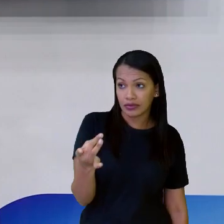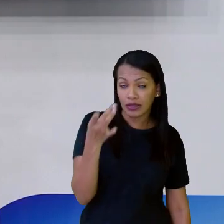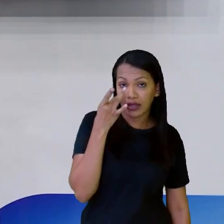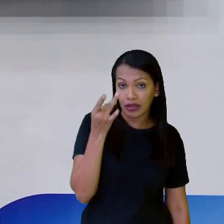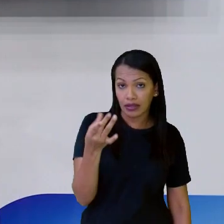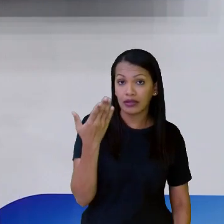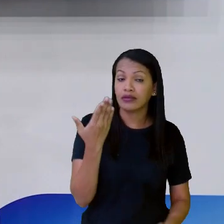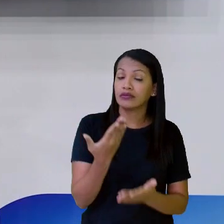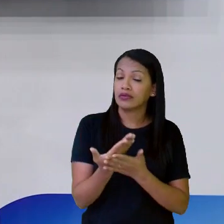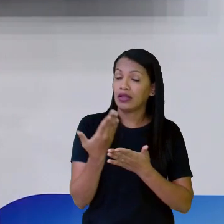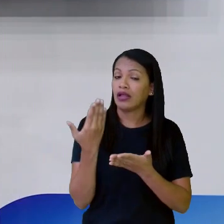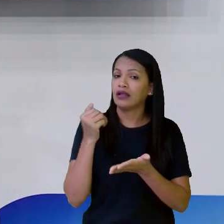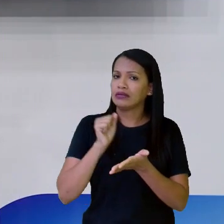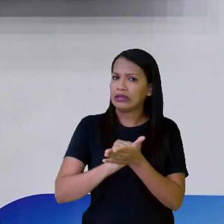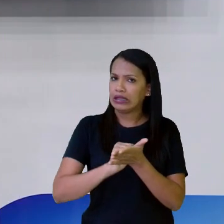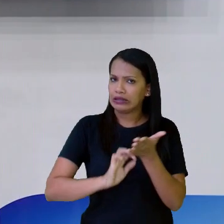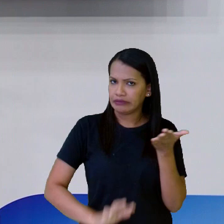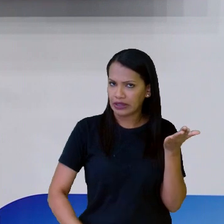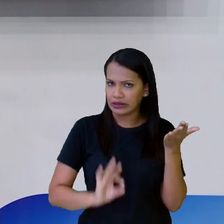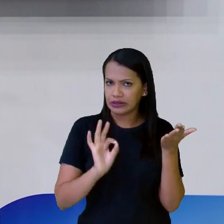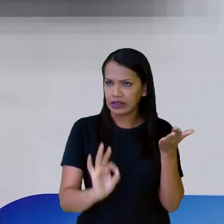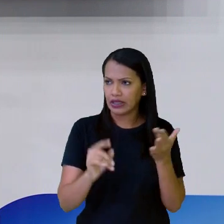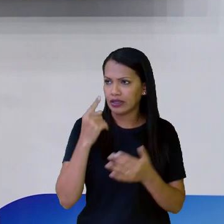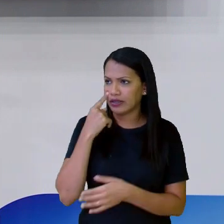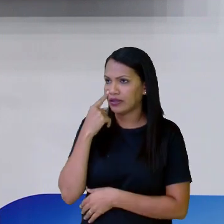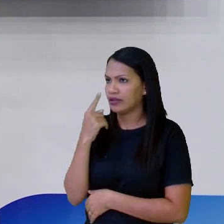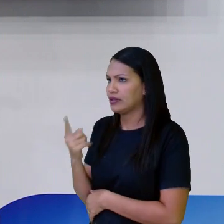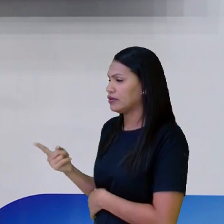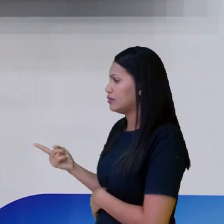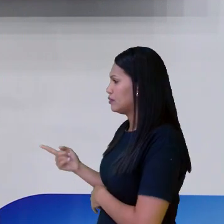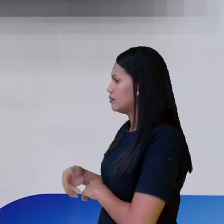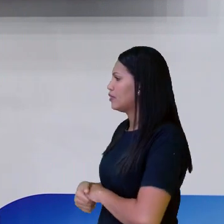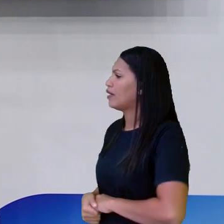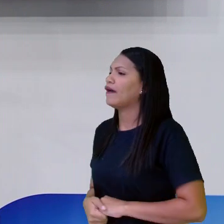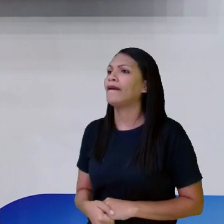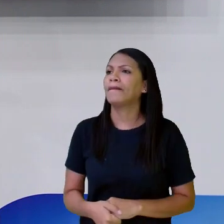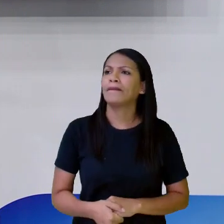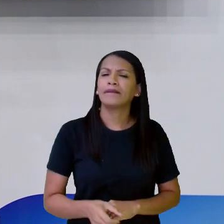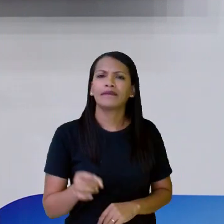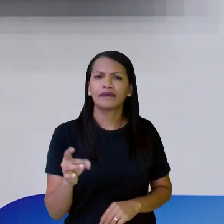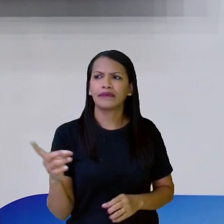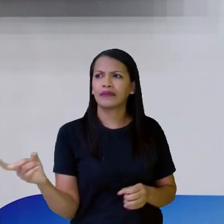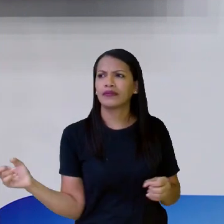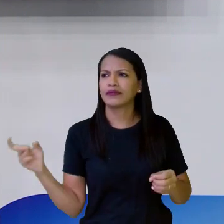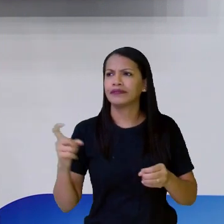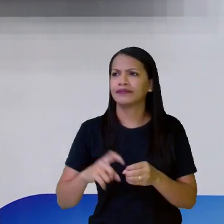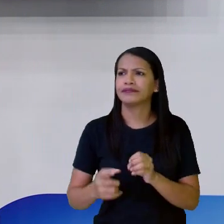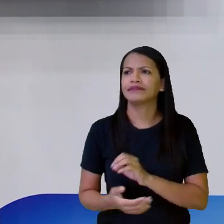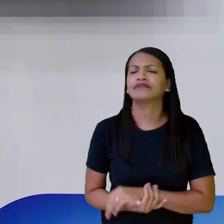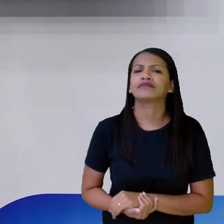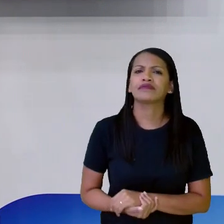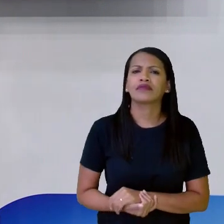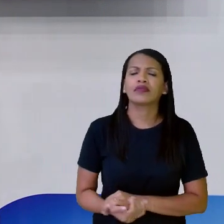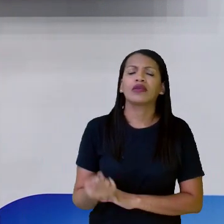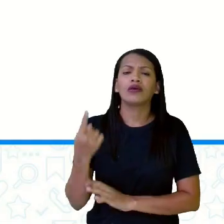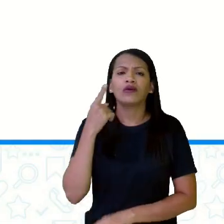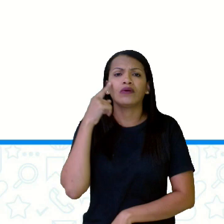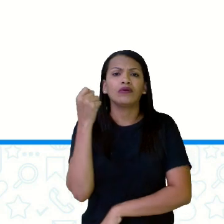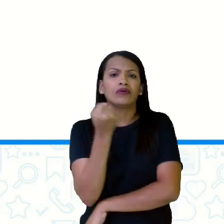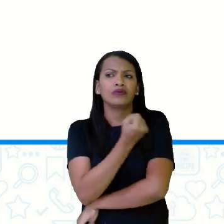atenção nessas questões sobre o Galo da Madrugada. Deixa eu só voltar aqui. O